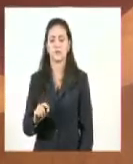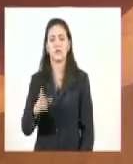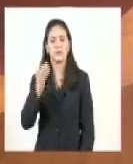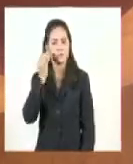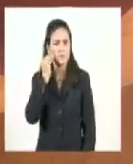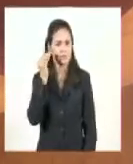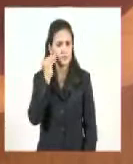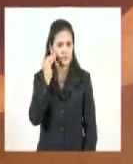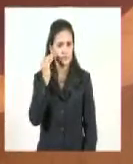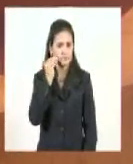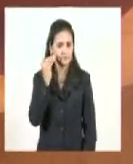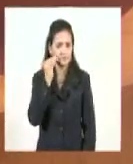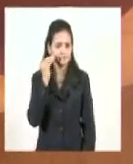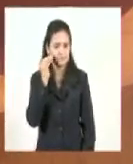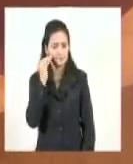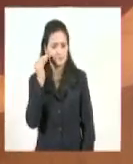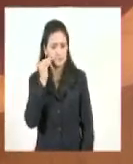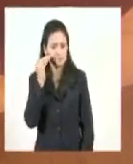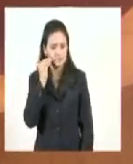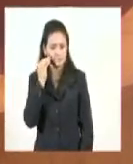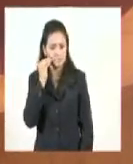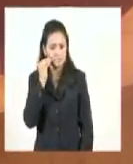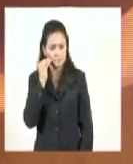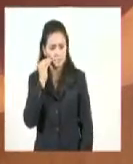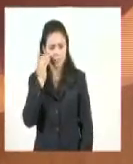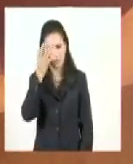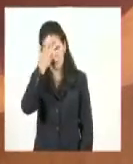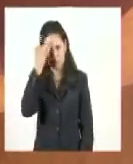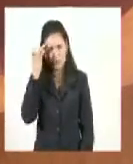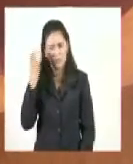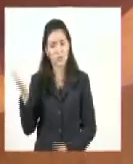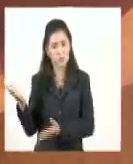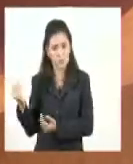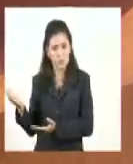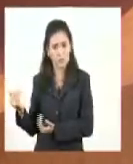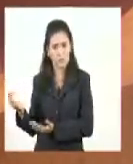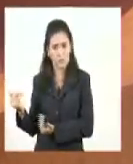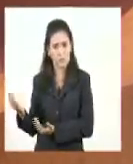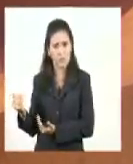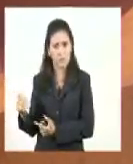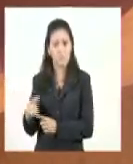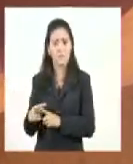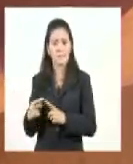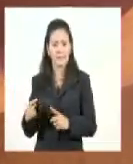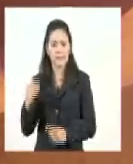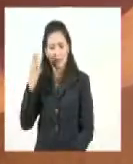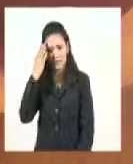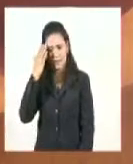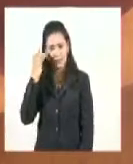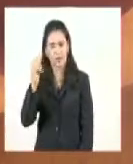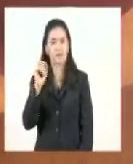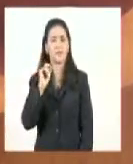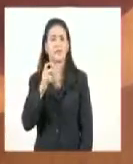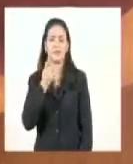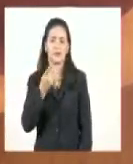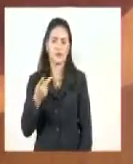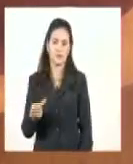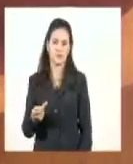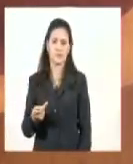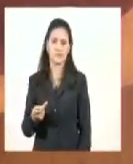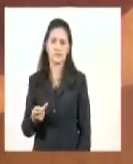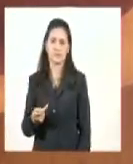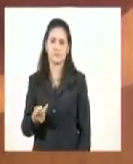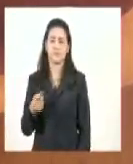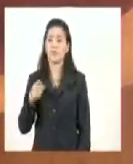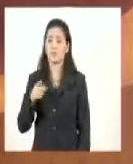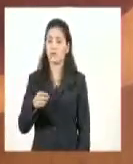experiência no sentido de como um homem novo, mas sabe exatamente do que fala. Vossa Excelência nunca